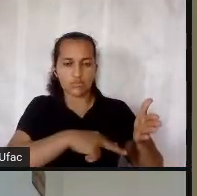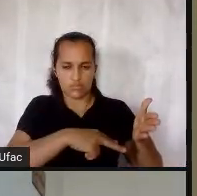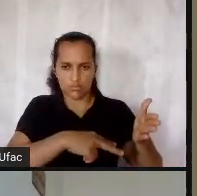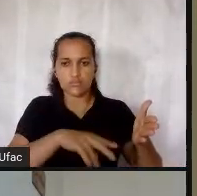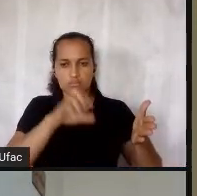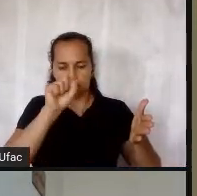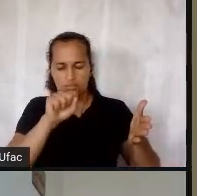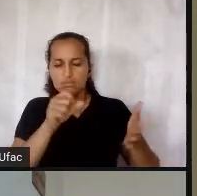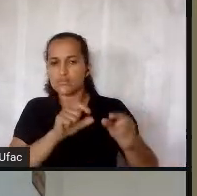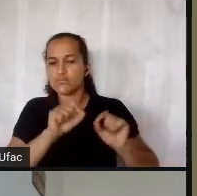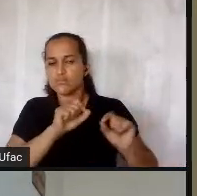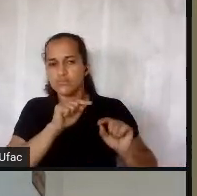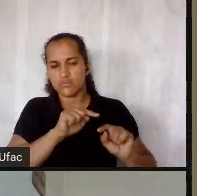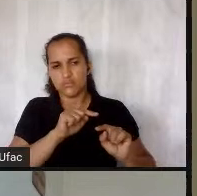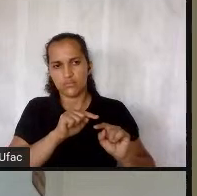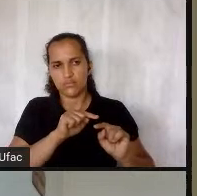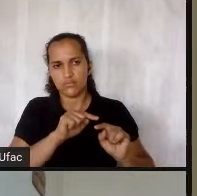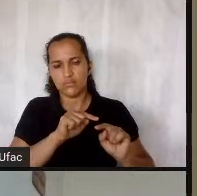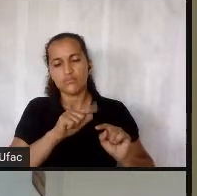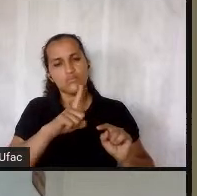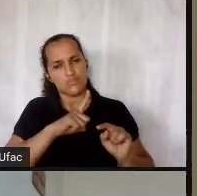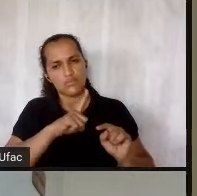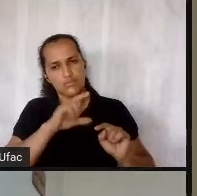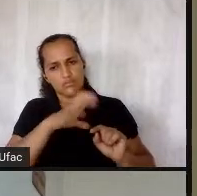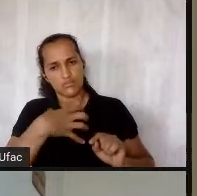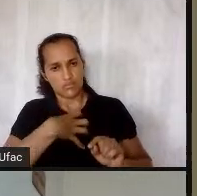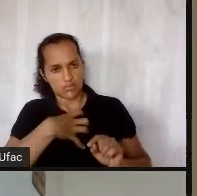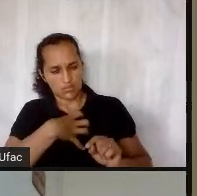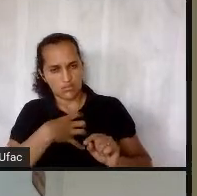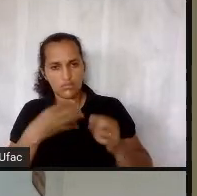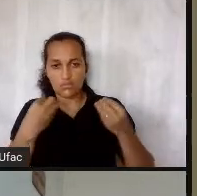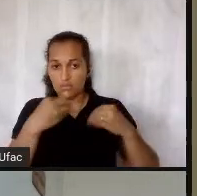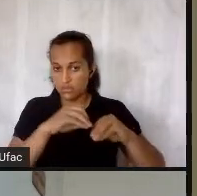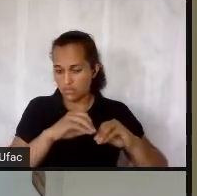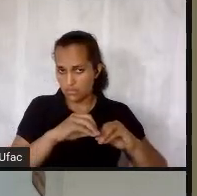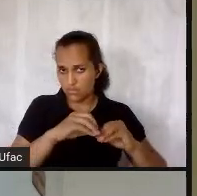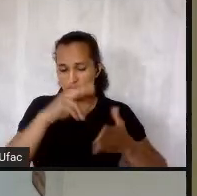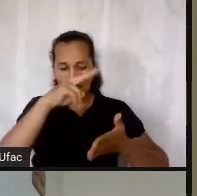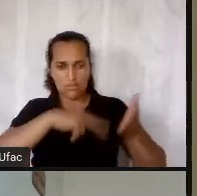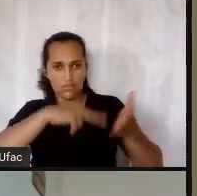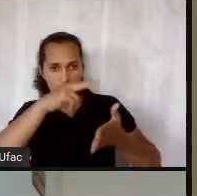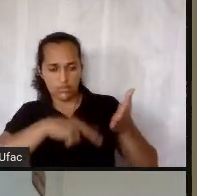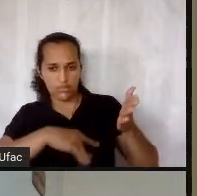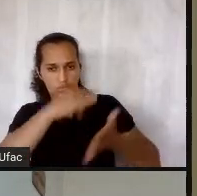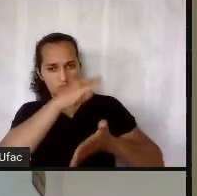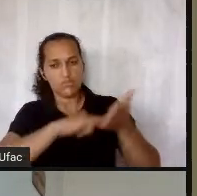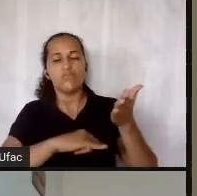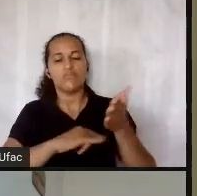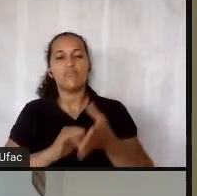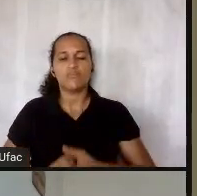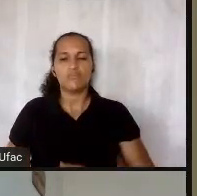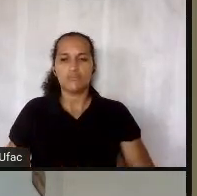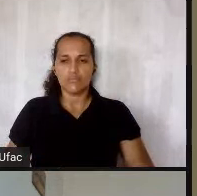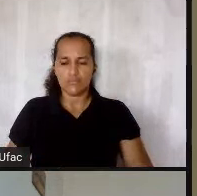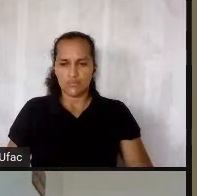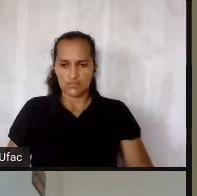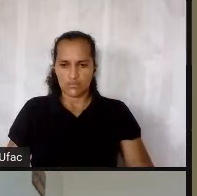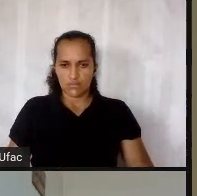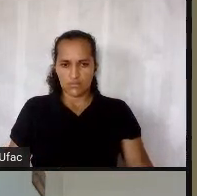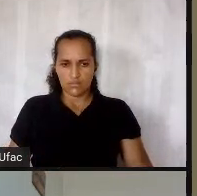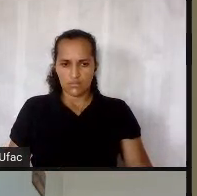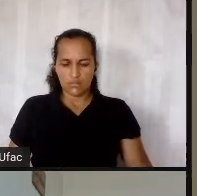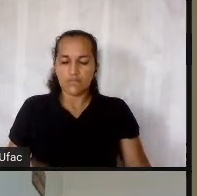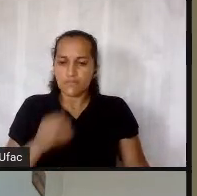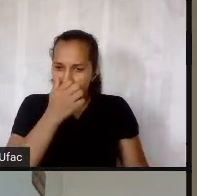efeito de sentido a partir da leitura desses documentos. Primeiramente,